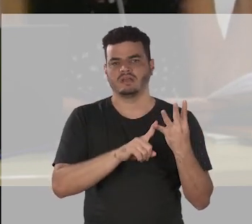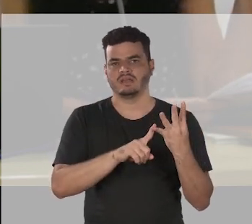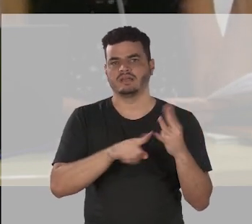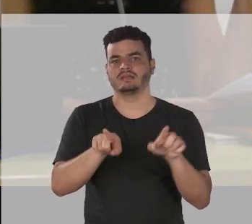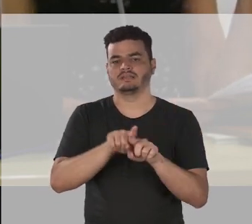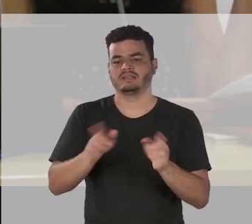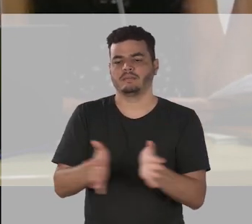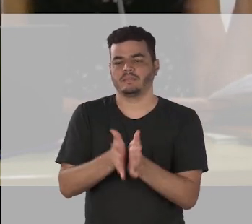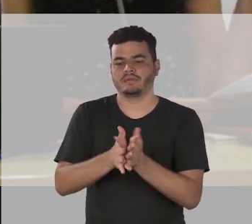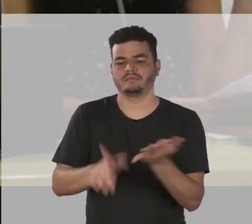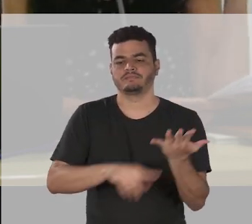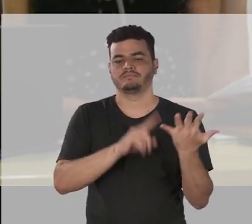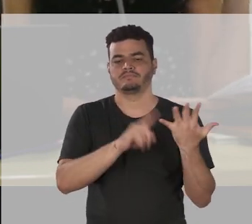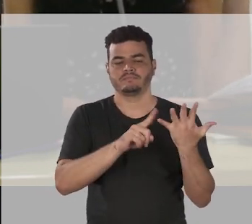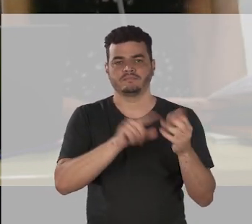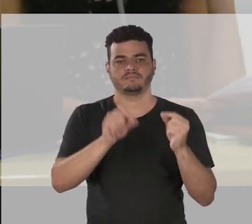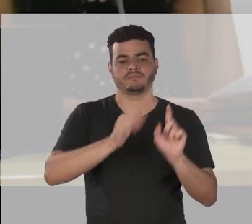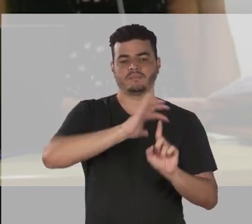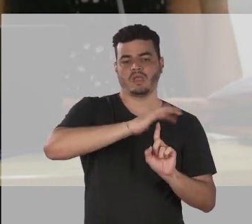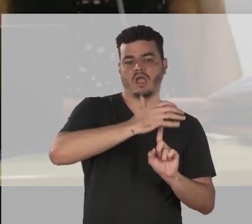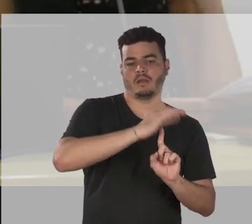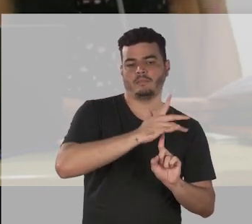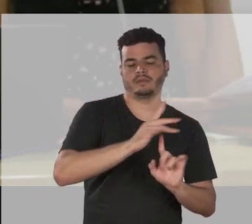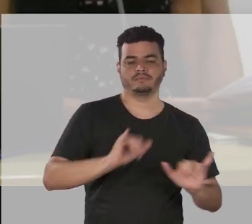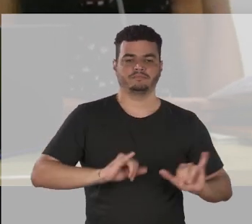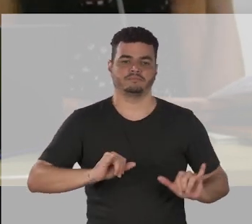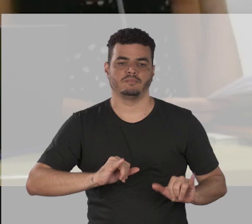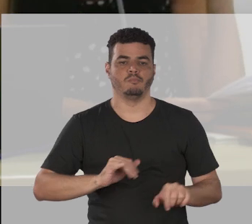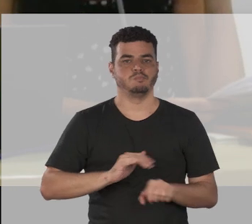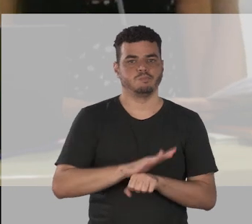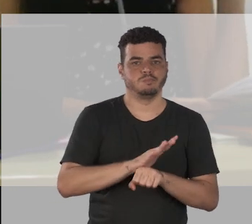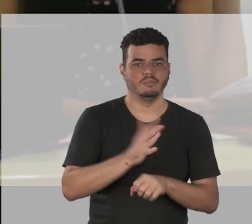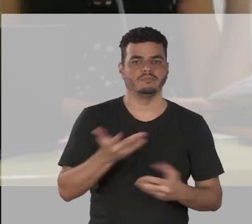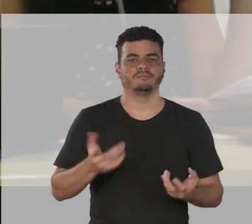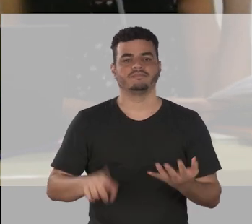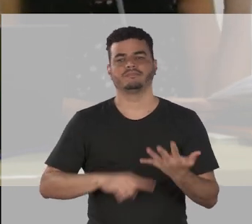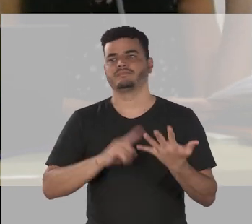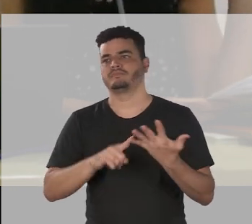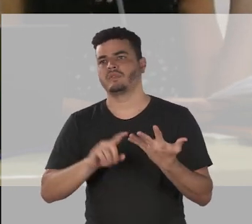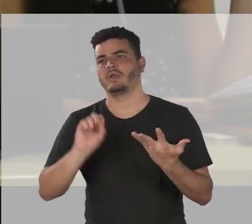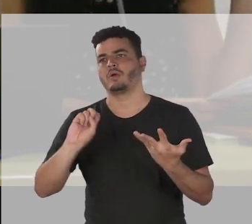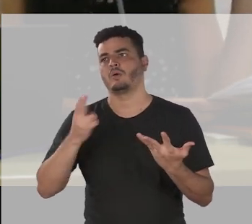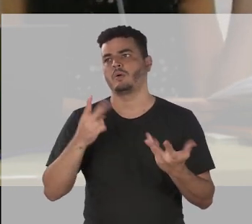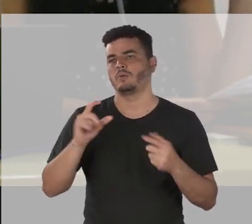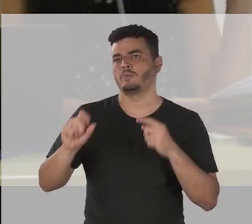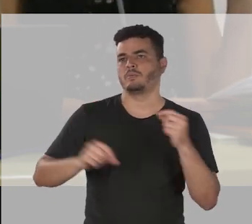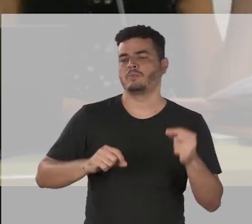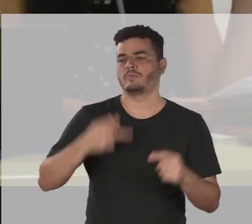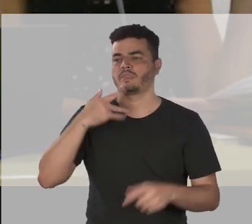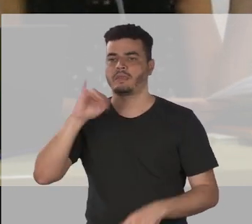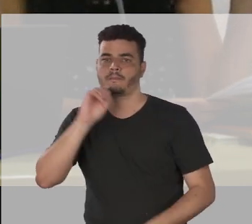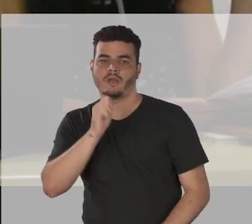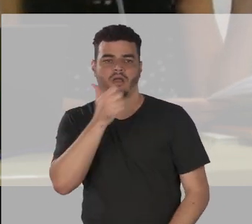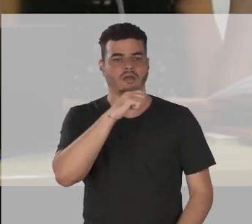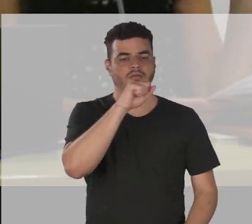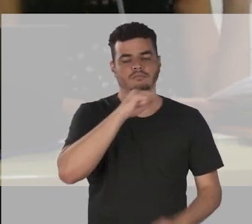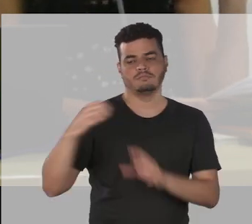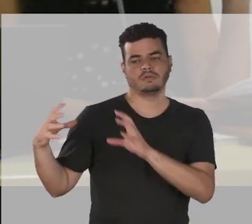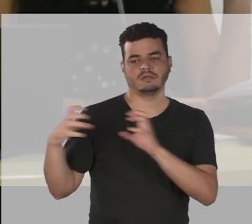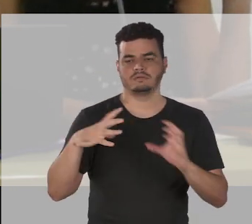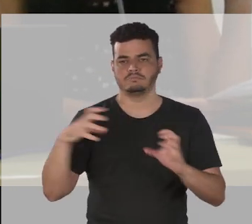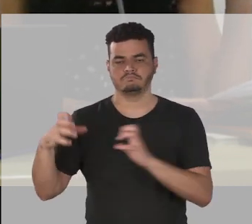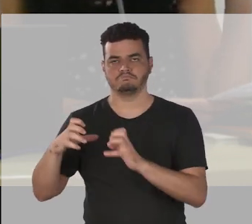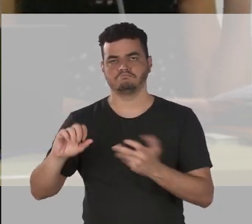e a privação da liberdade, a pobreza, os abusos sexuais, as figuras maternas ou paternas, conflitivas,